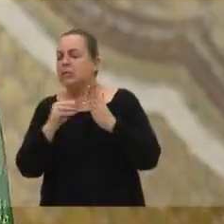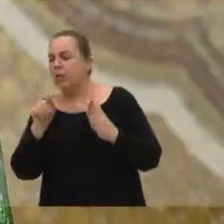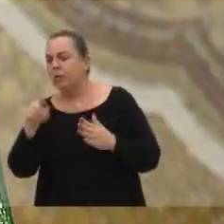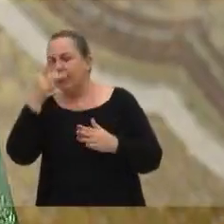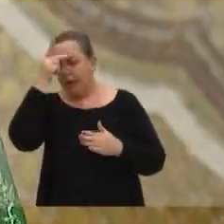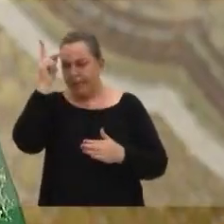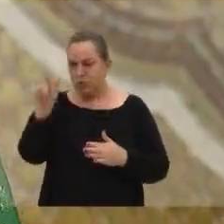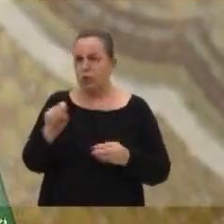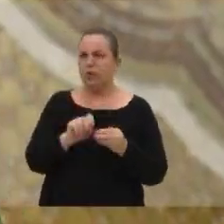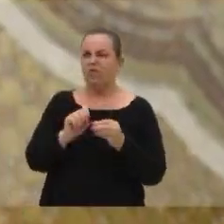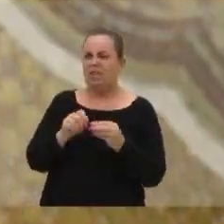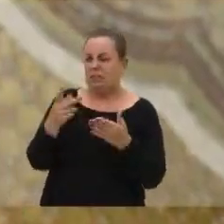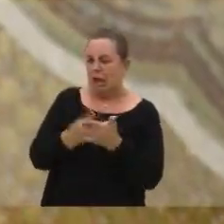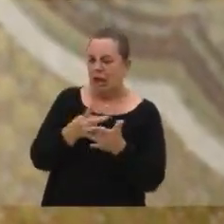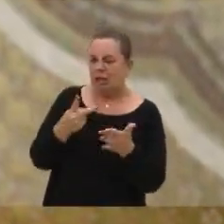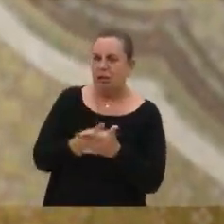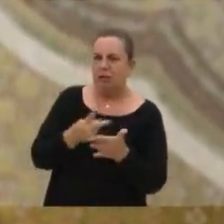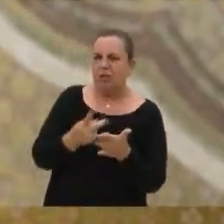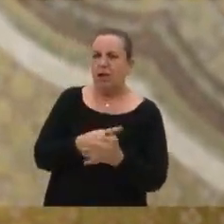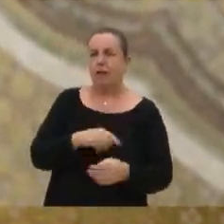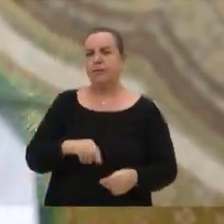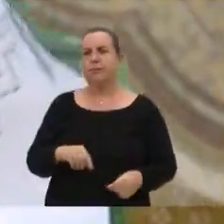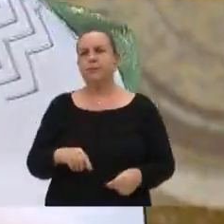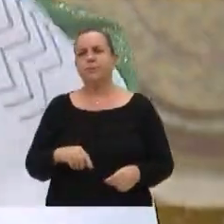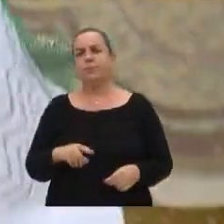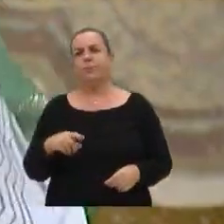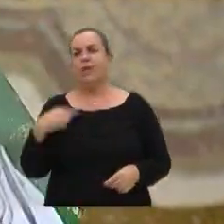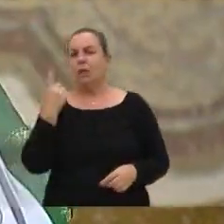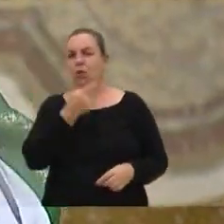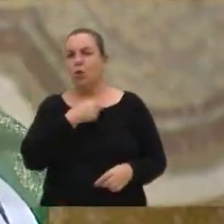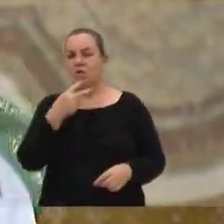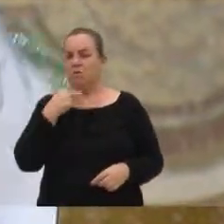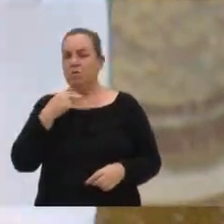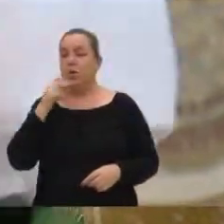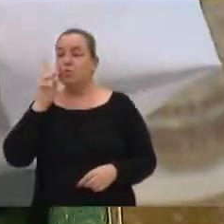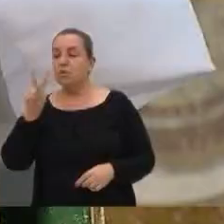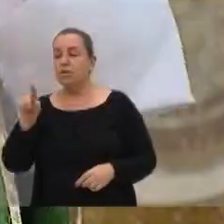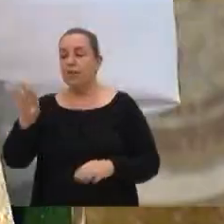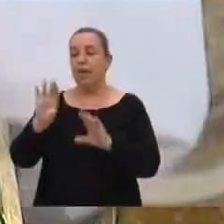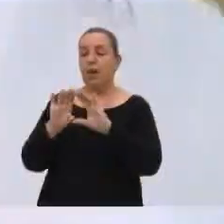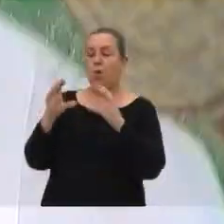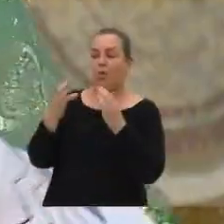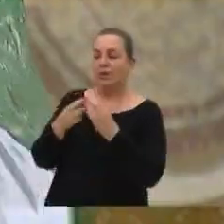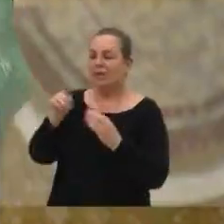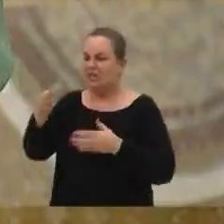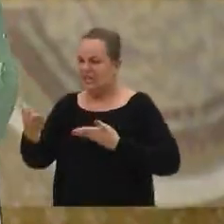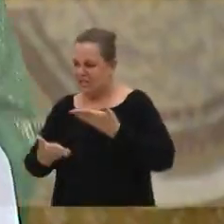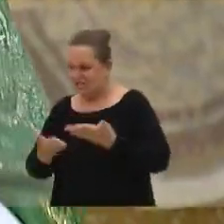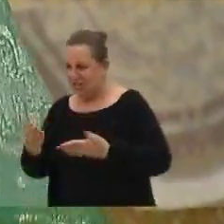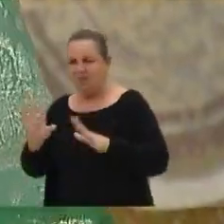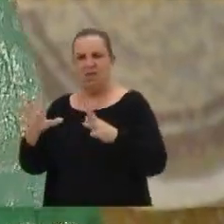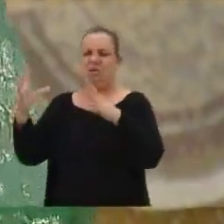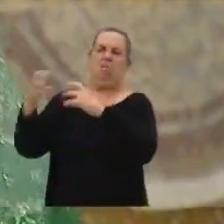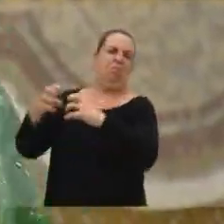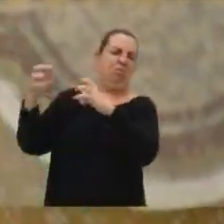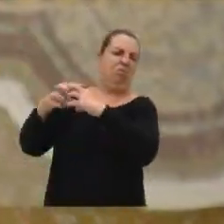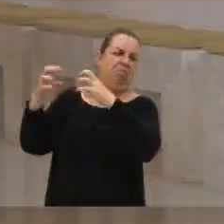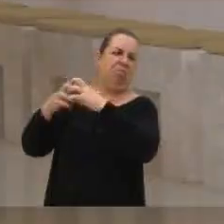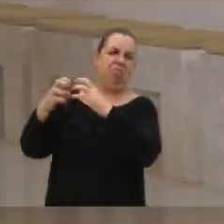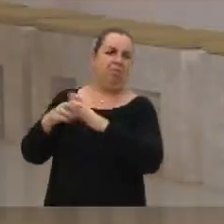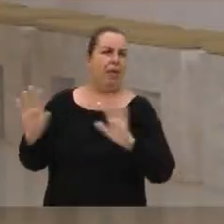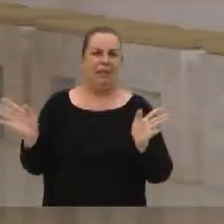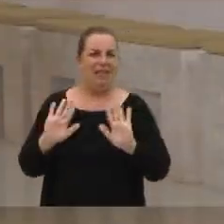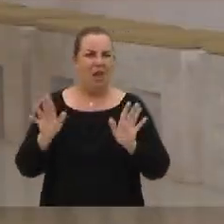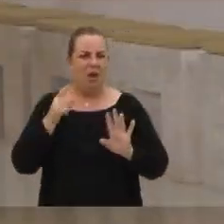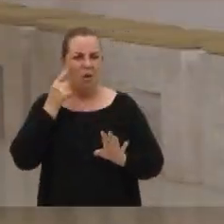forma errônea. Que não seja para aquela comunidade onde, ao invés de servir, brigam. Não